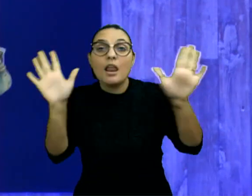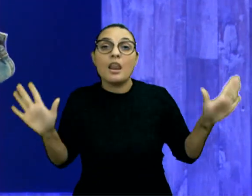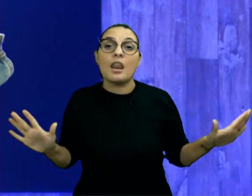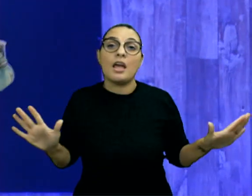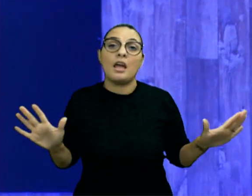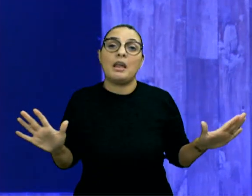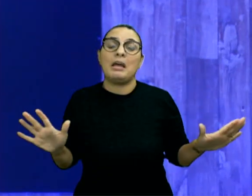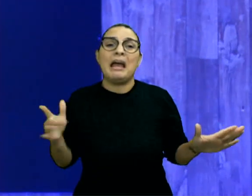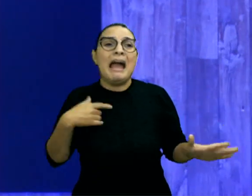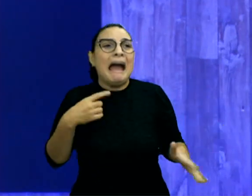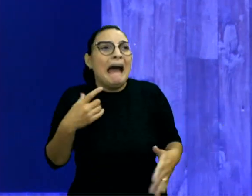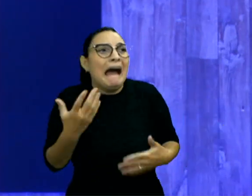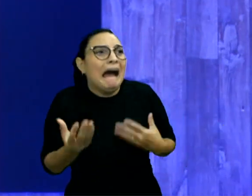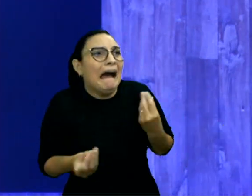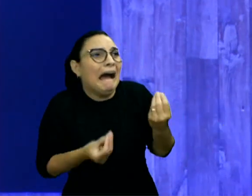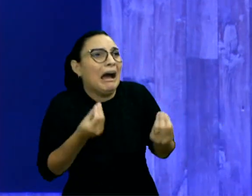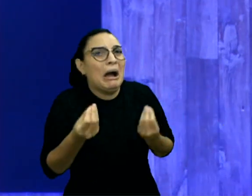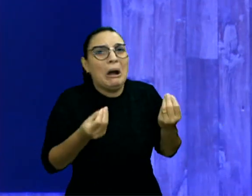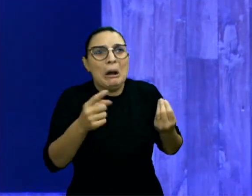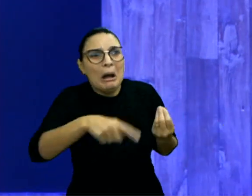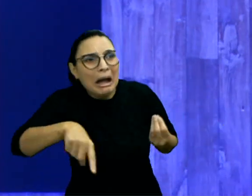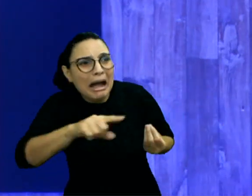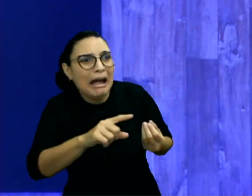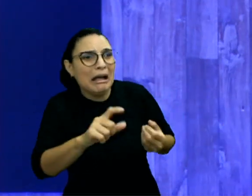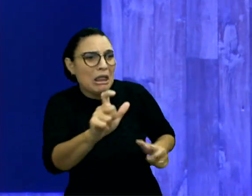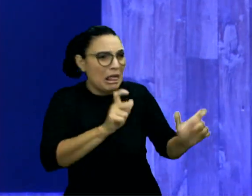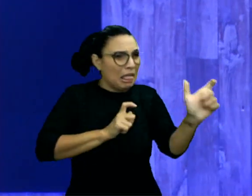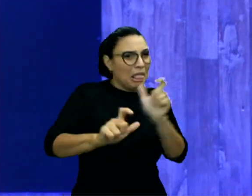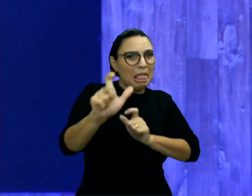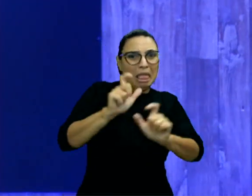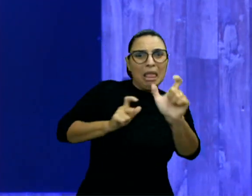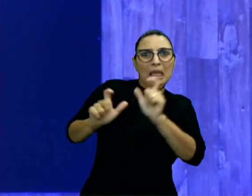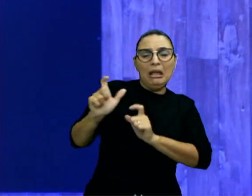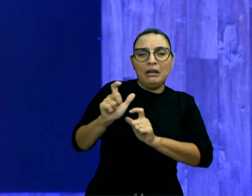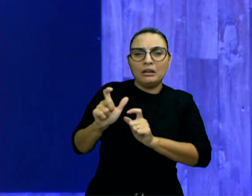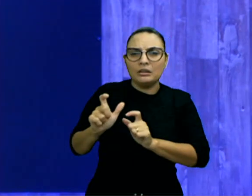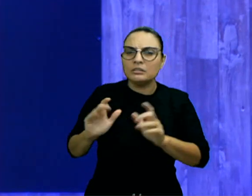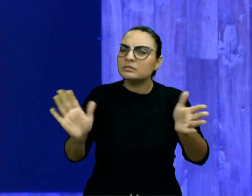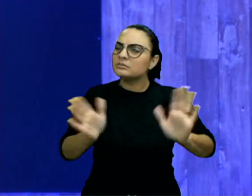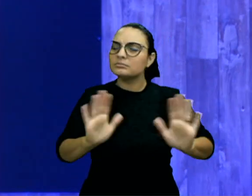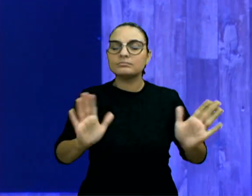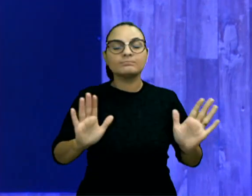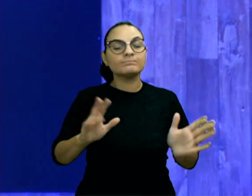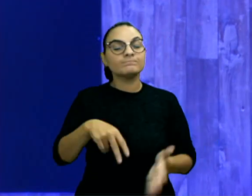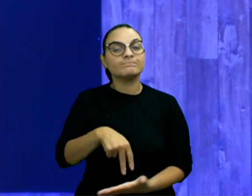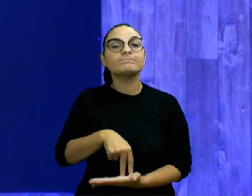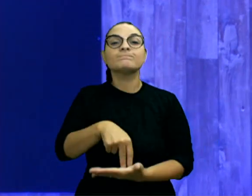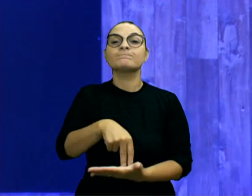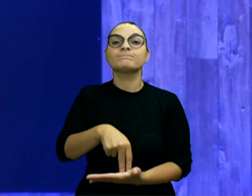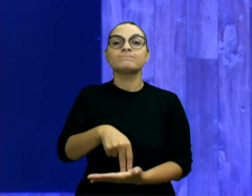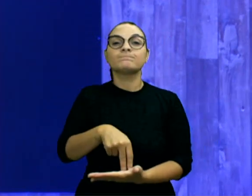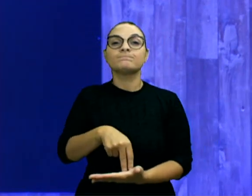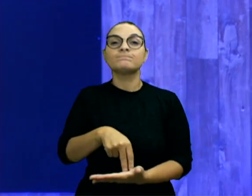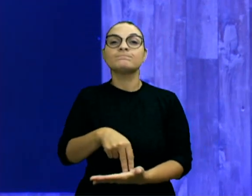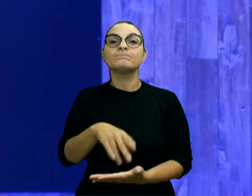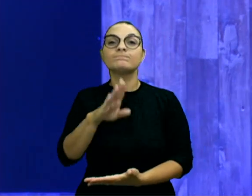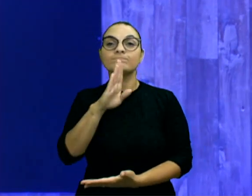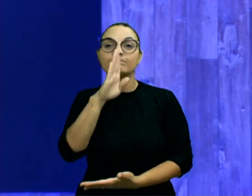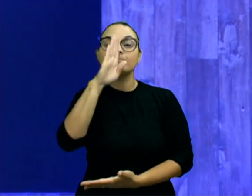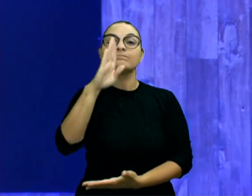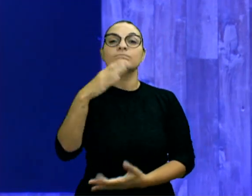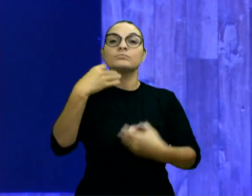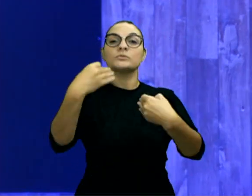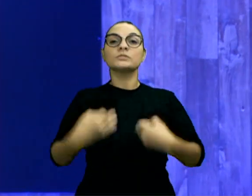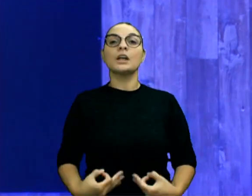estão me atirando pedra em mim, glória a Deus, se estão atirando pedra em mim é porque você está fazendo a diferença, é porque você está se